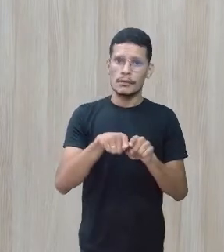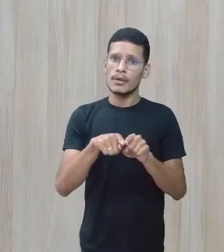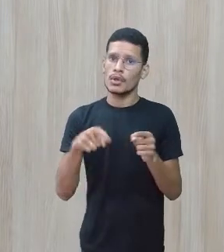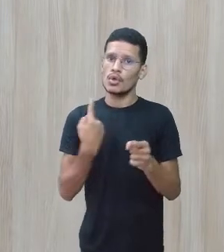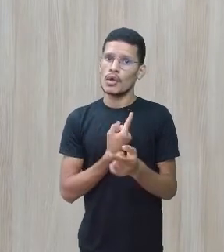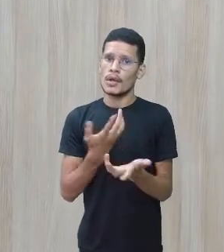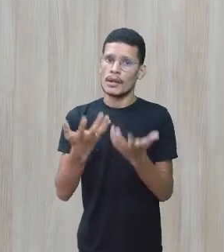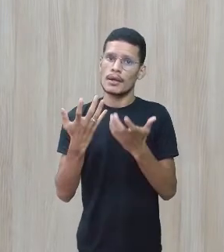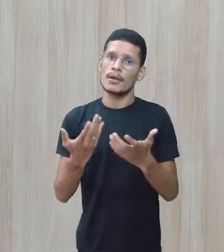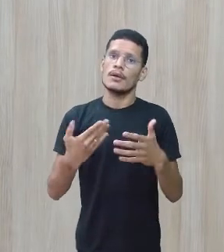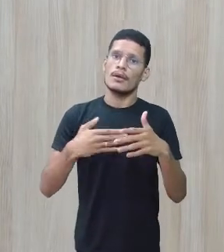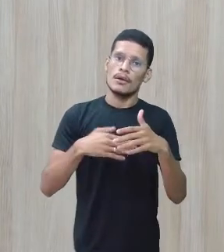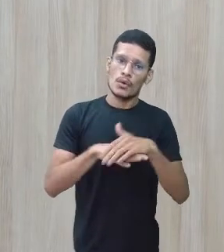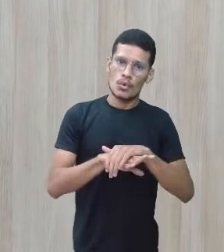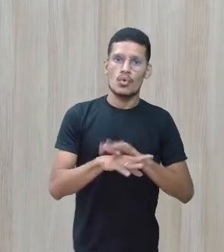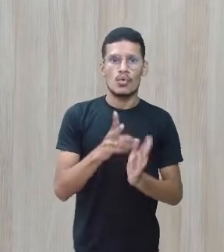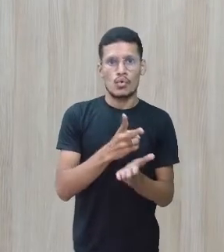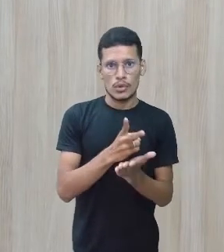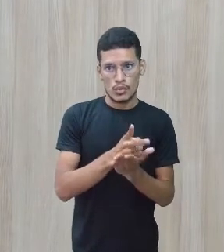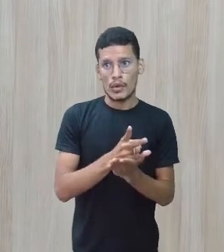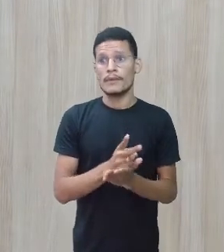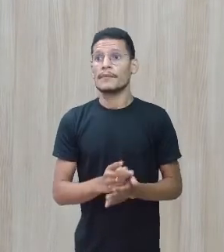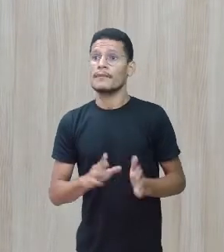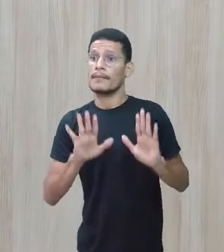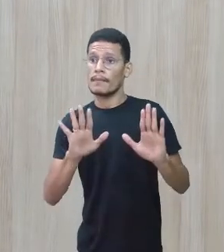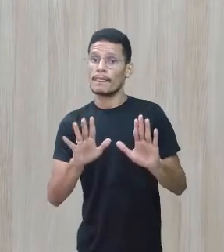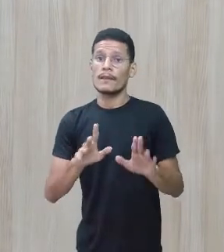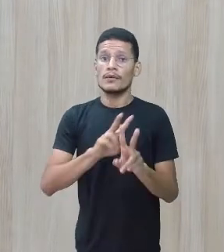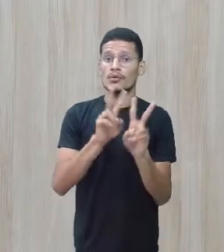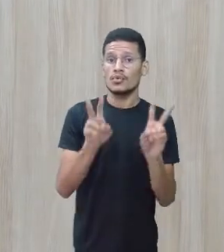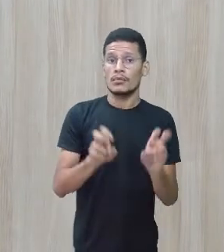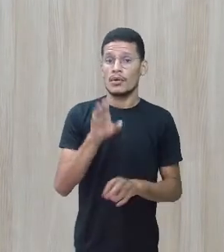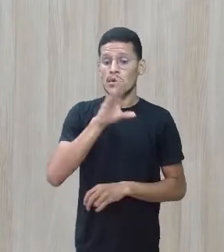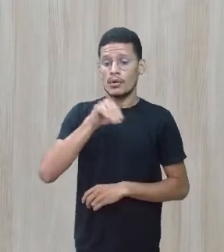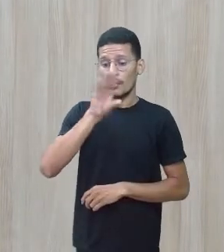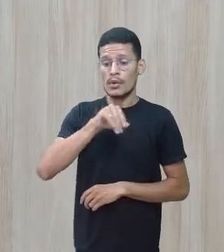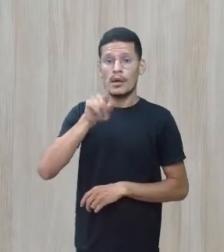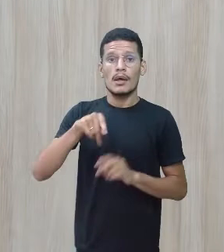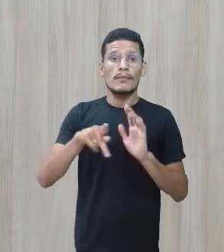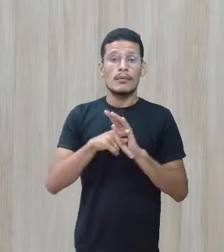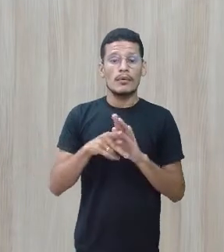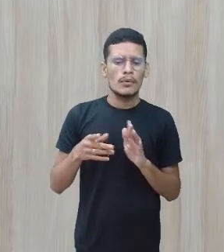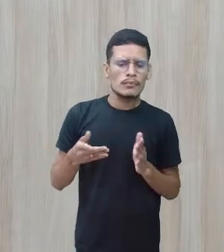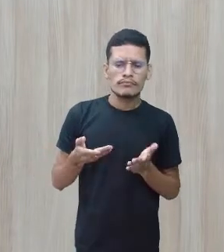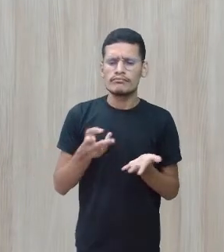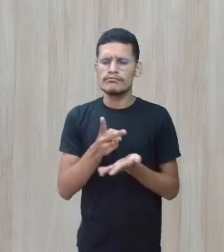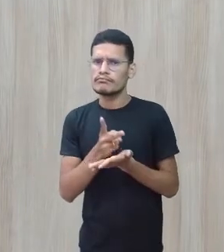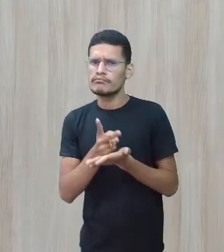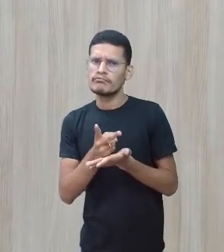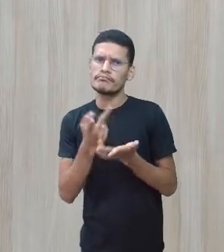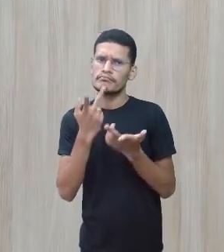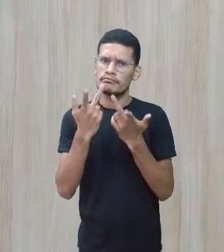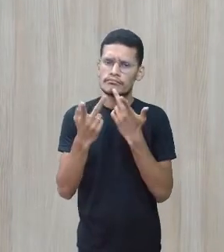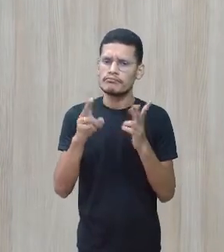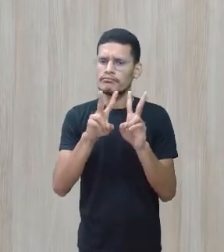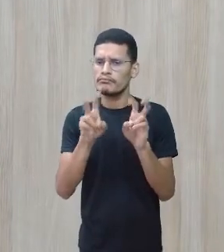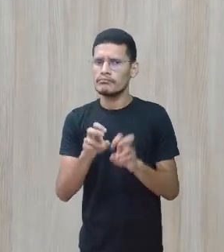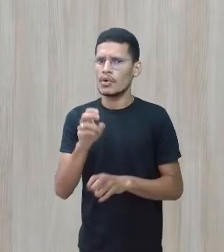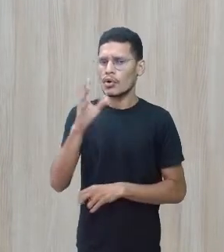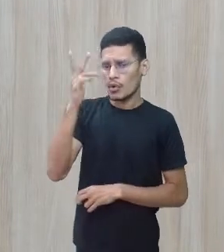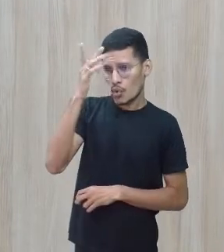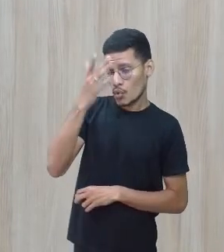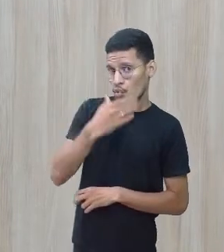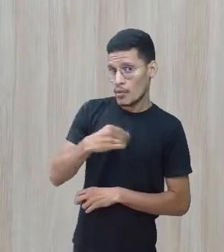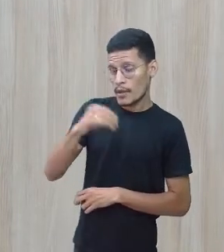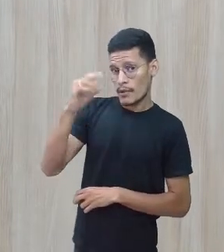preservar. A preservação da oralidade se dá de maneira mais fluida, como a gente viu com os homens de memória, com os